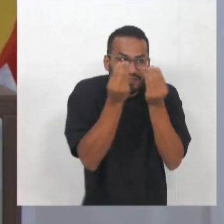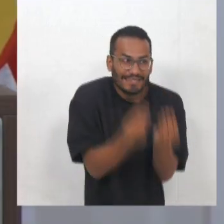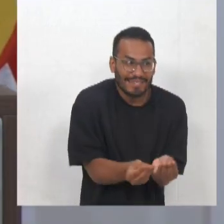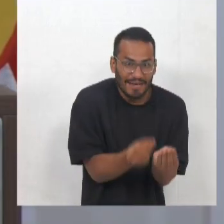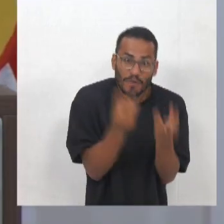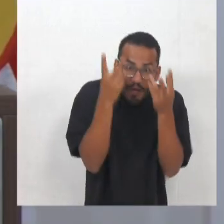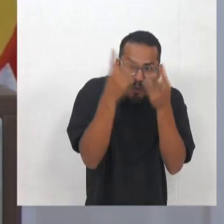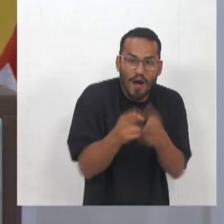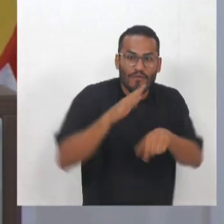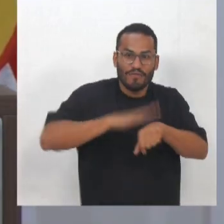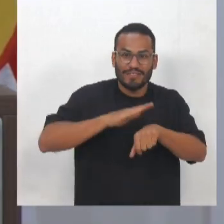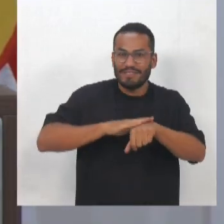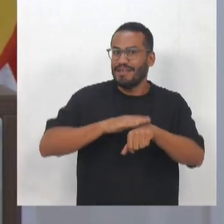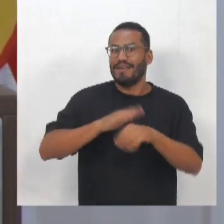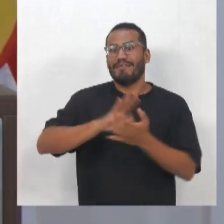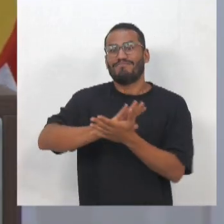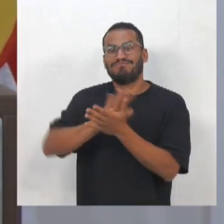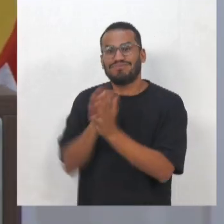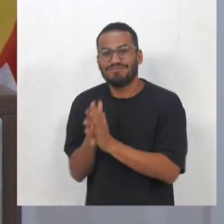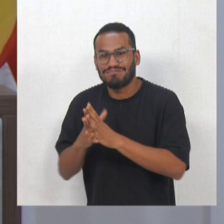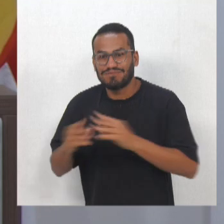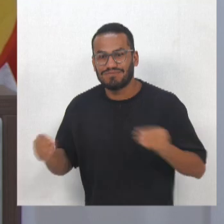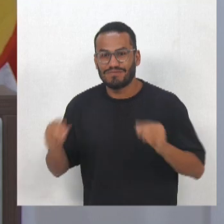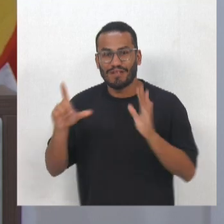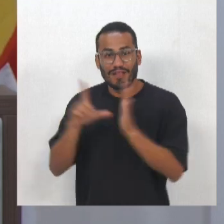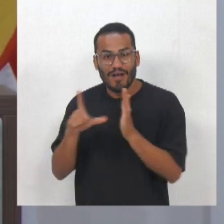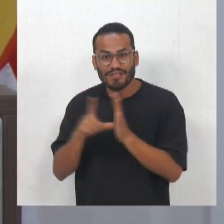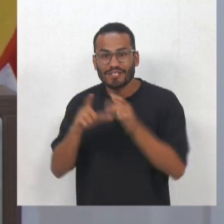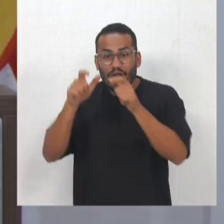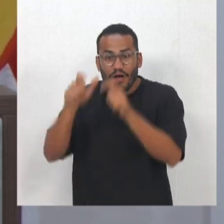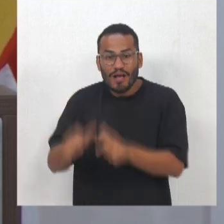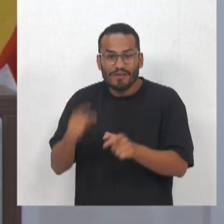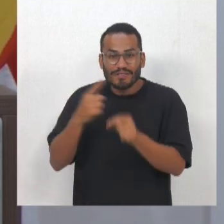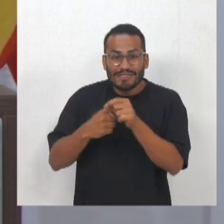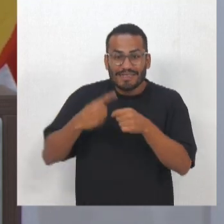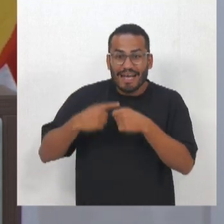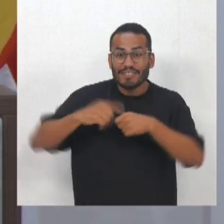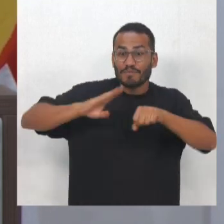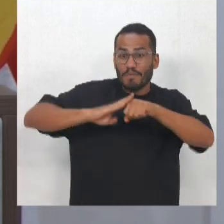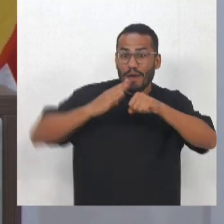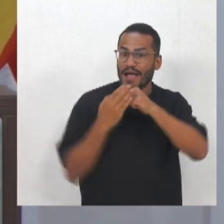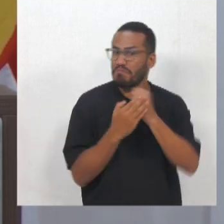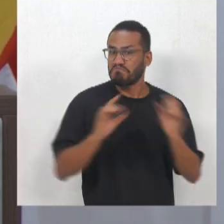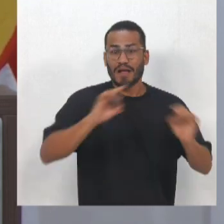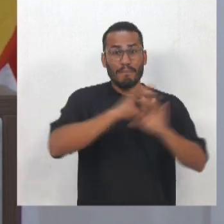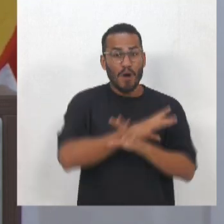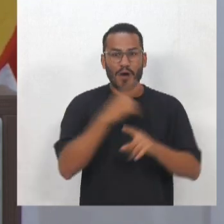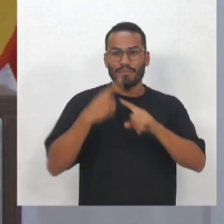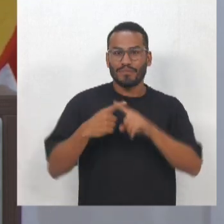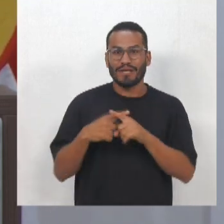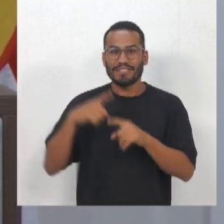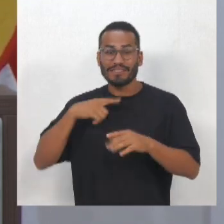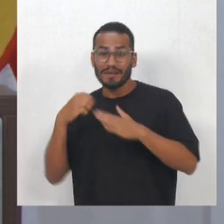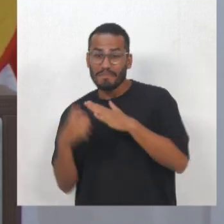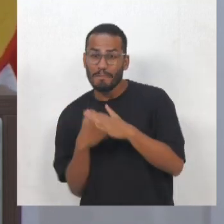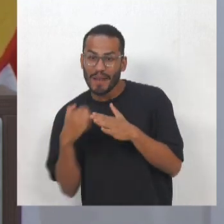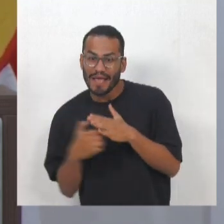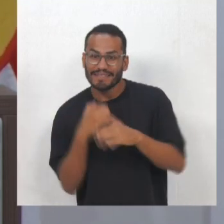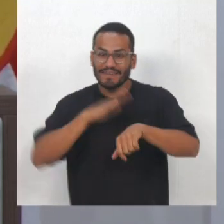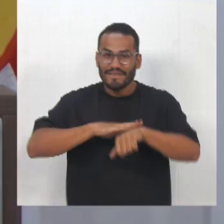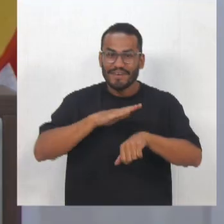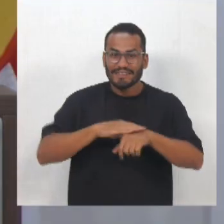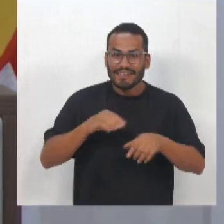forma como fez, você matou o comércio local dos nossos bairros. Matou, porque tinha lá a empresinha que